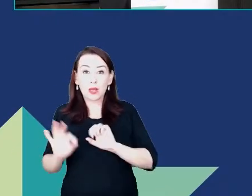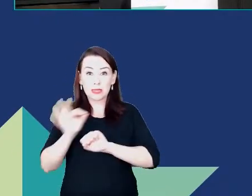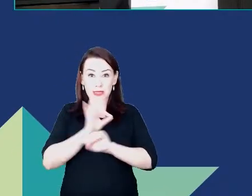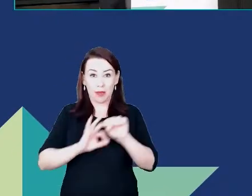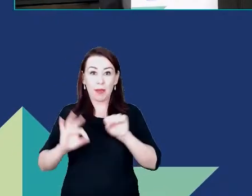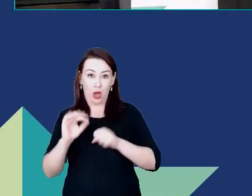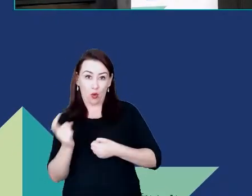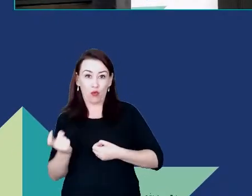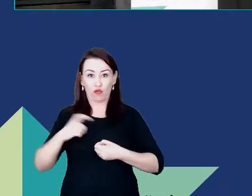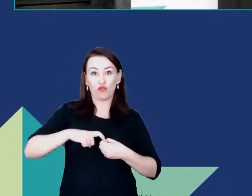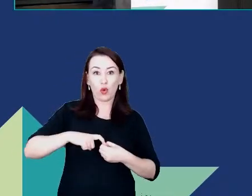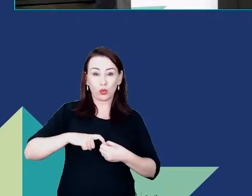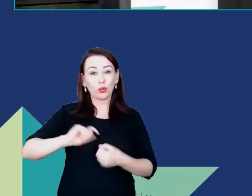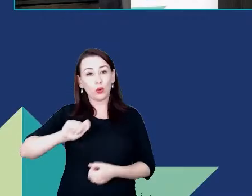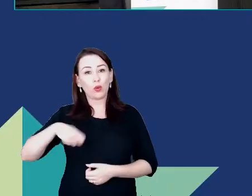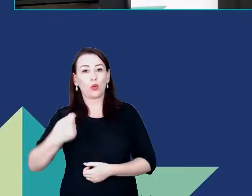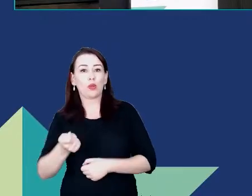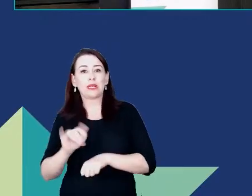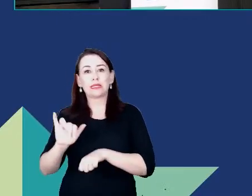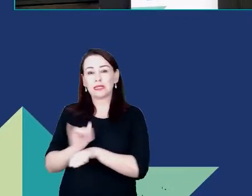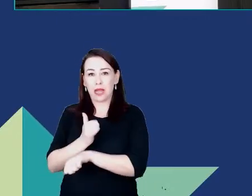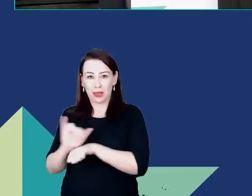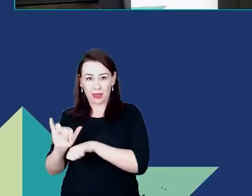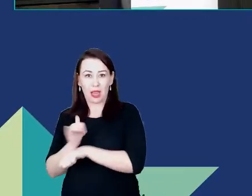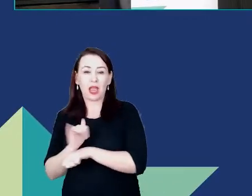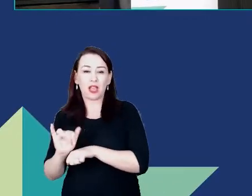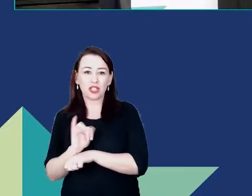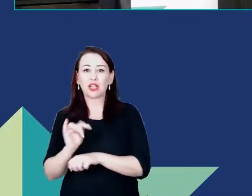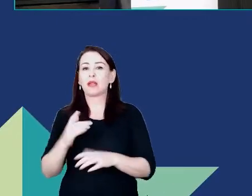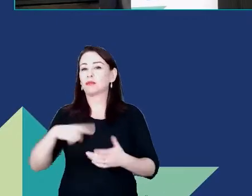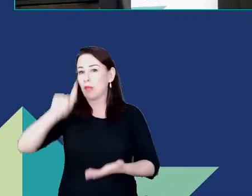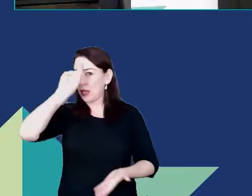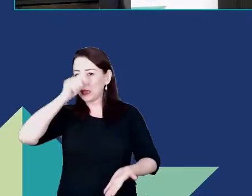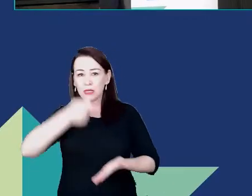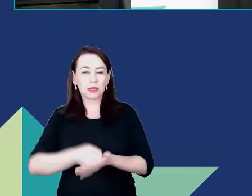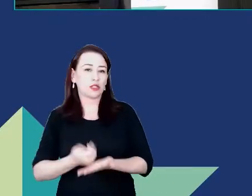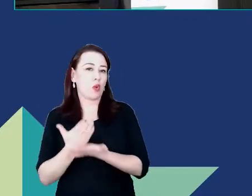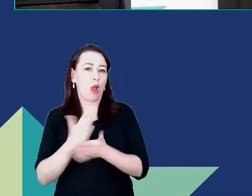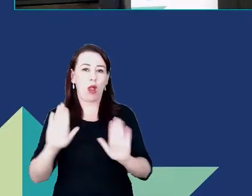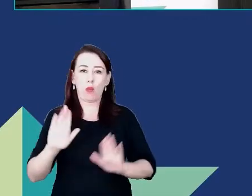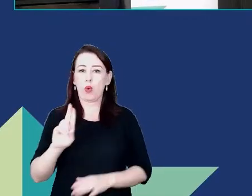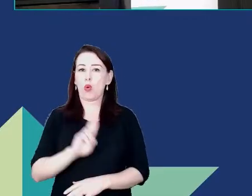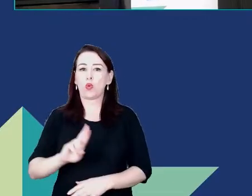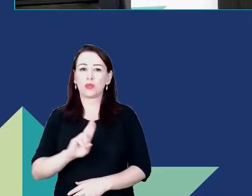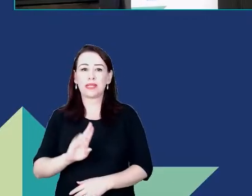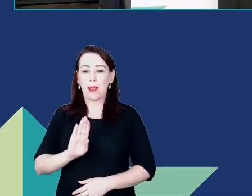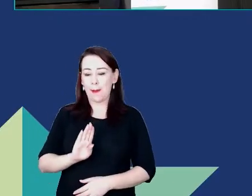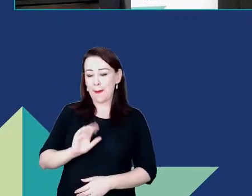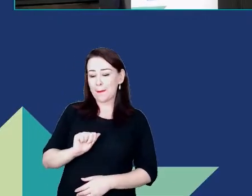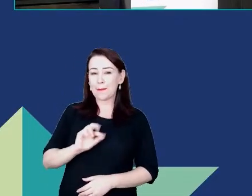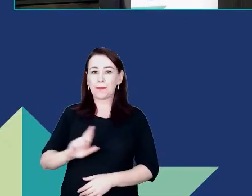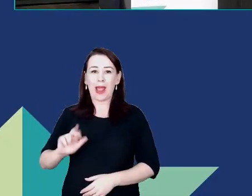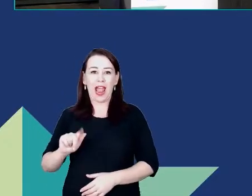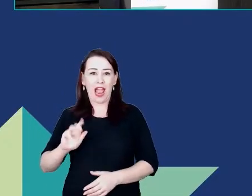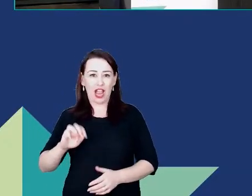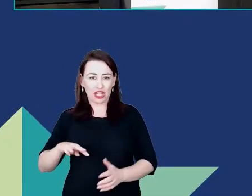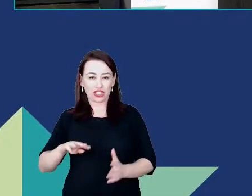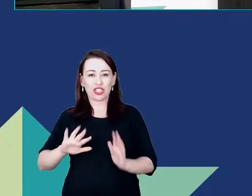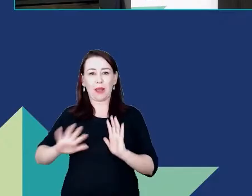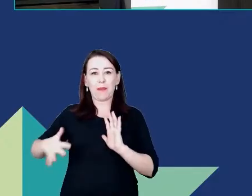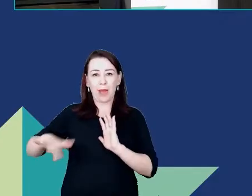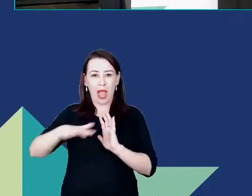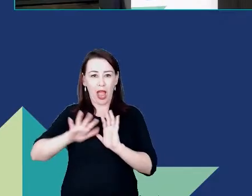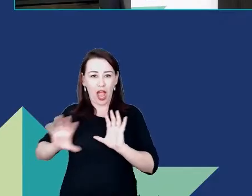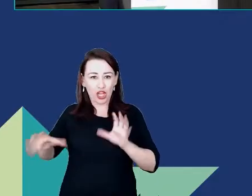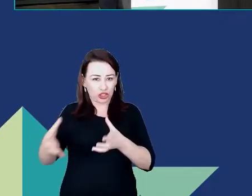decidiu-se como estratégia, evidentemente, não ter a utilização de barragens, né? E isso é uma estratégia que continua sendo adotada, né?